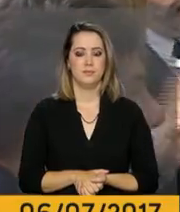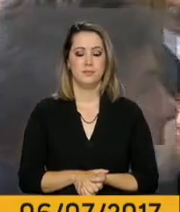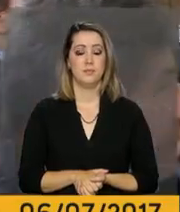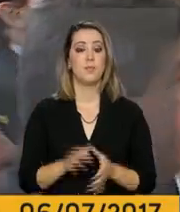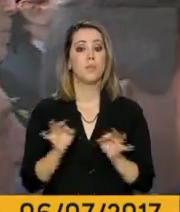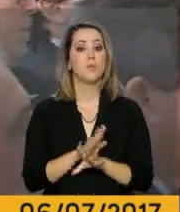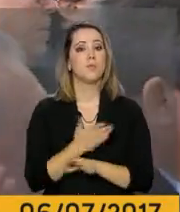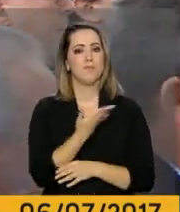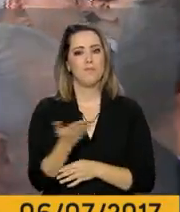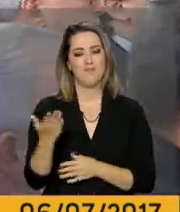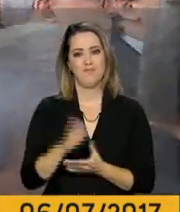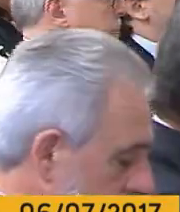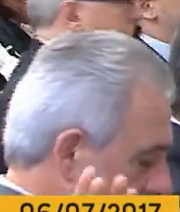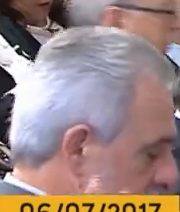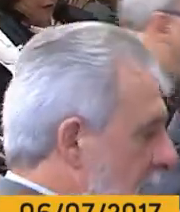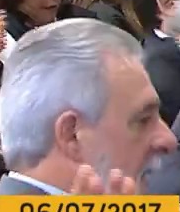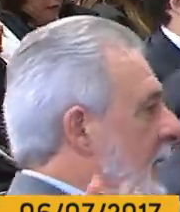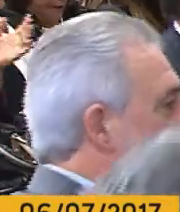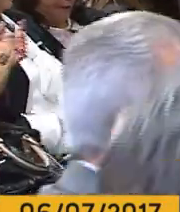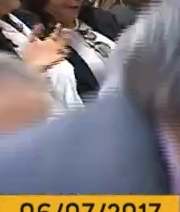enterrada esta cerimônia